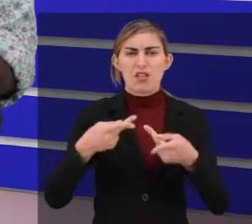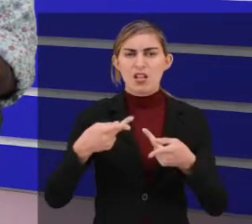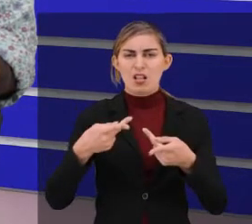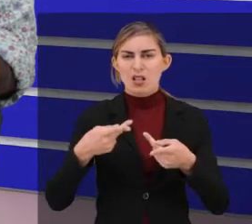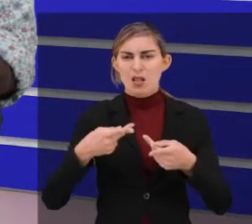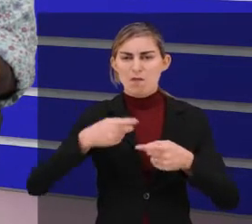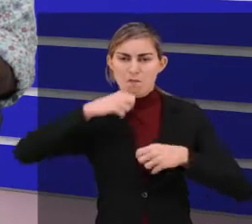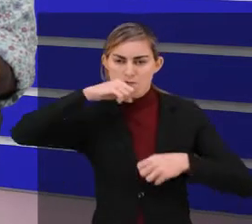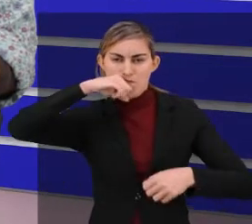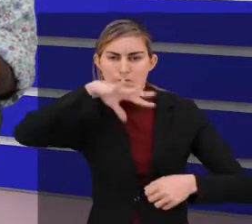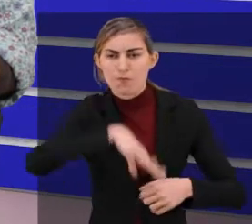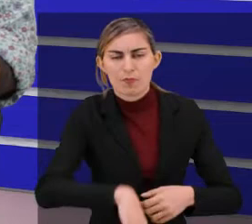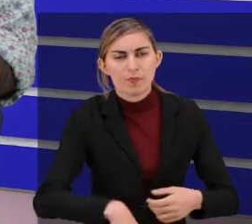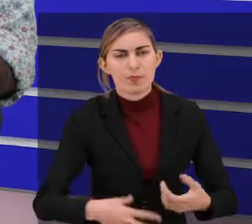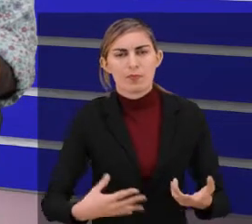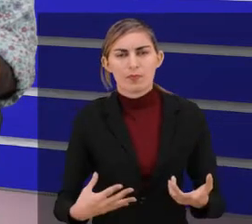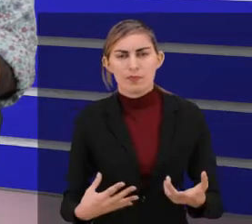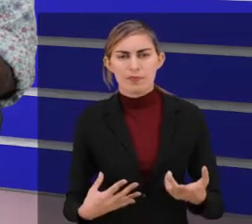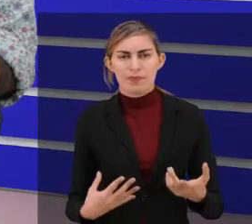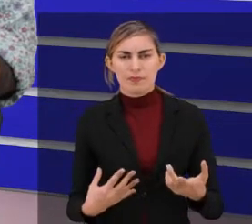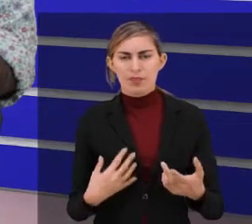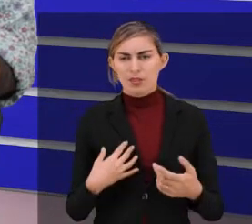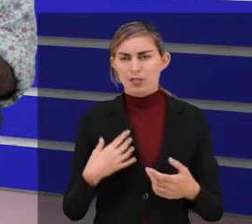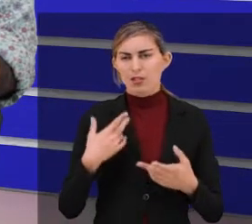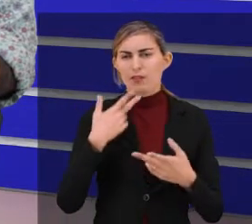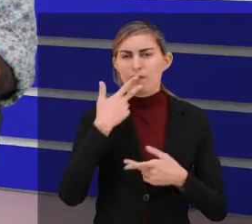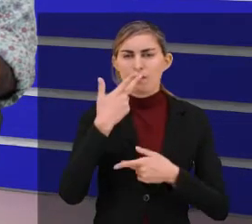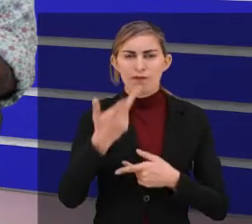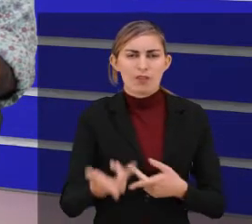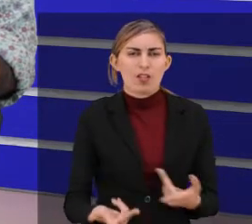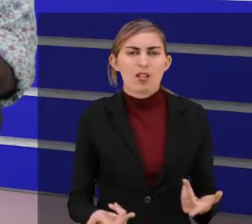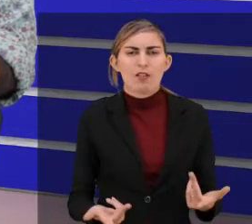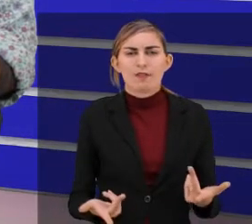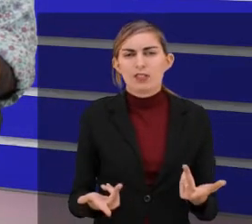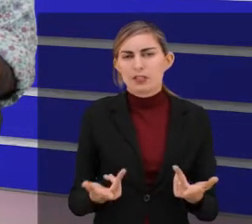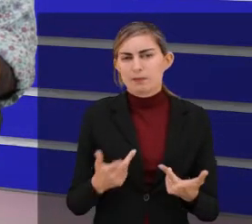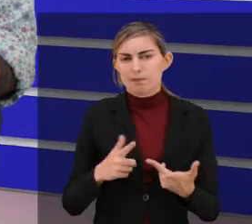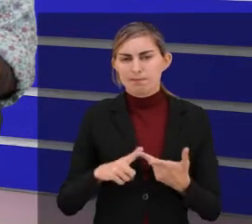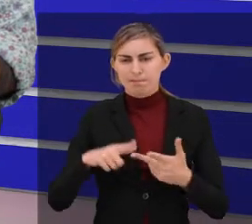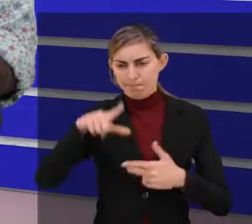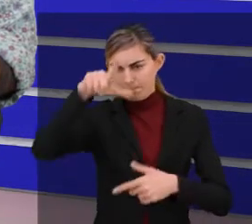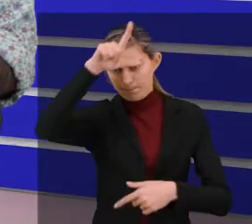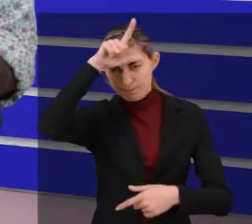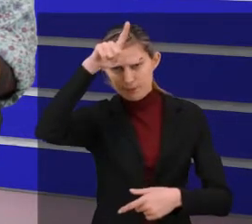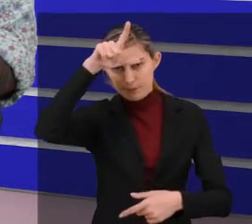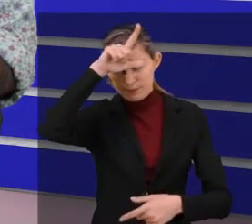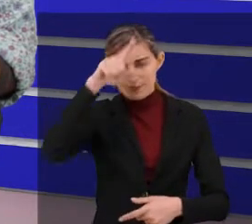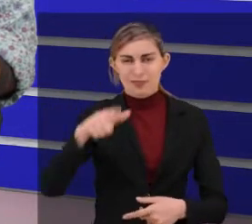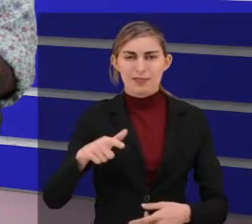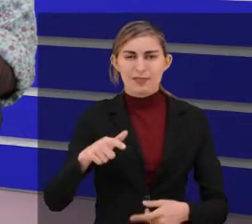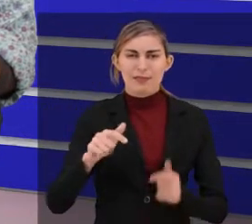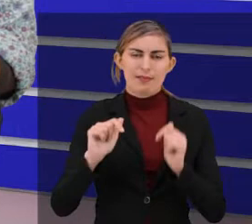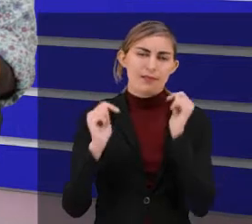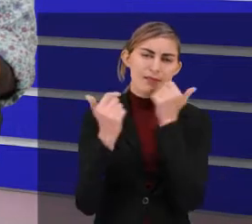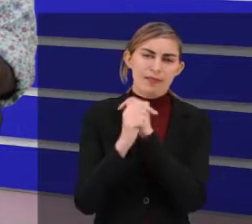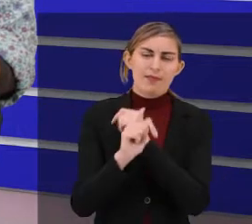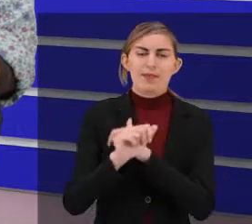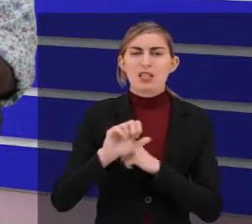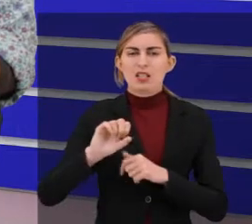forma agressiva, elas se colocavam de forma de uma liderança